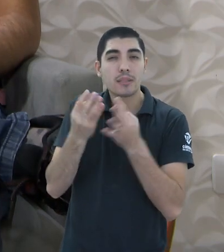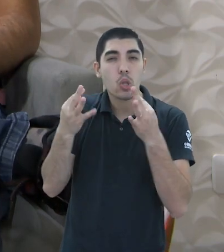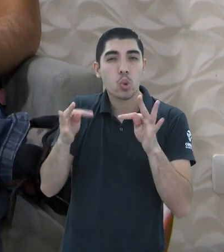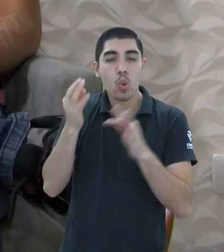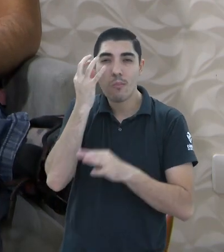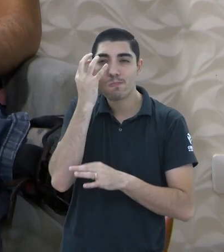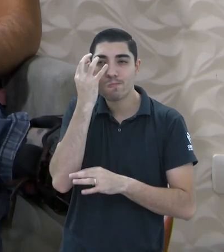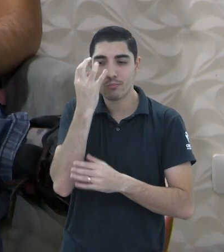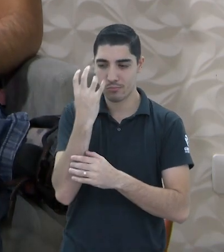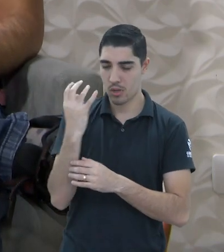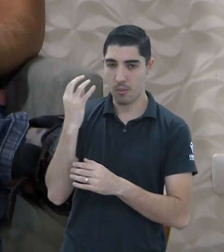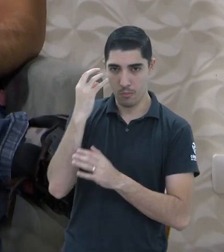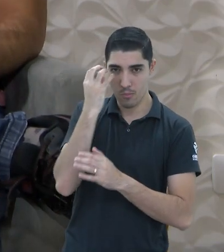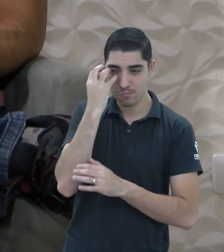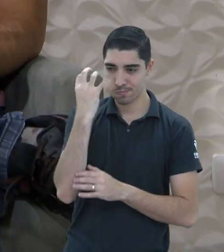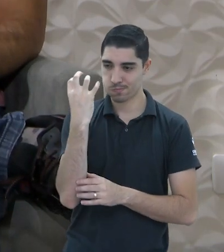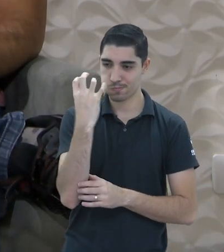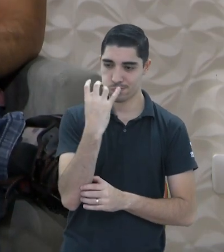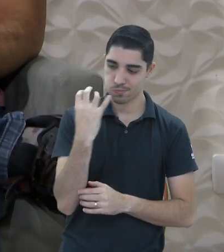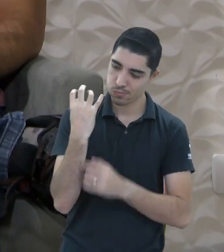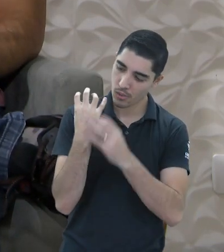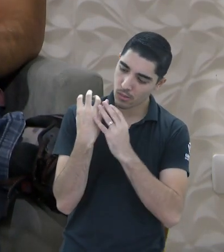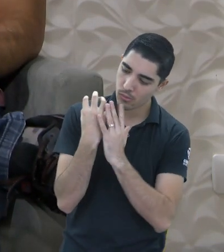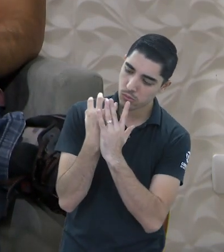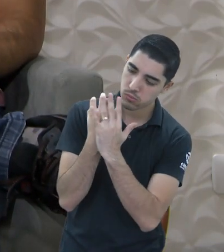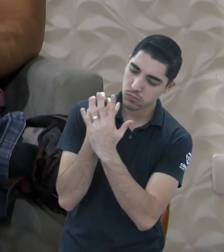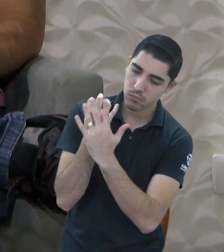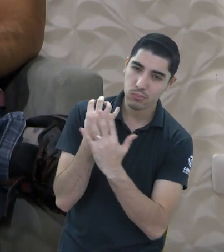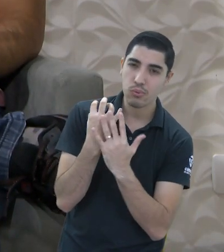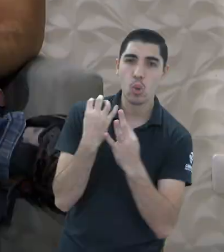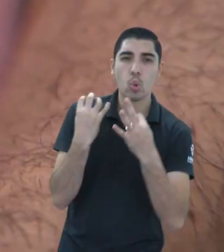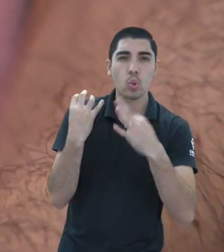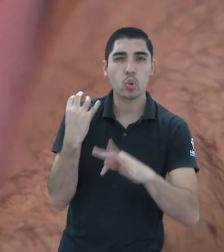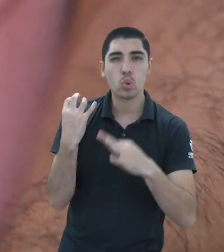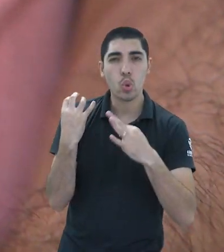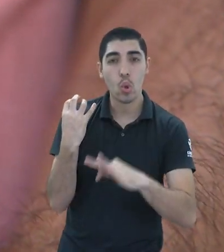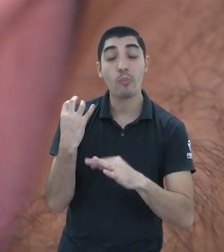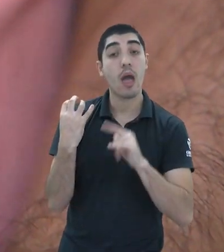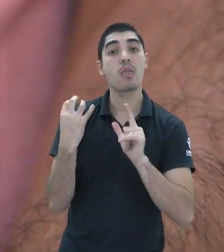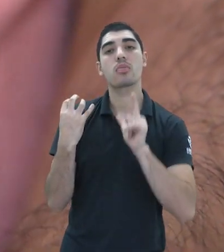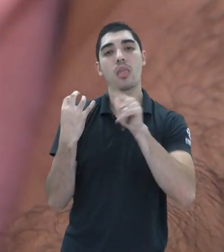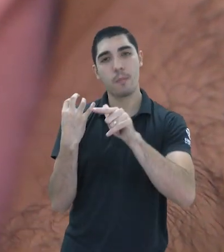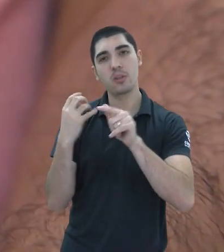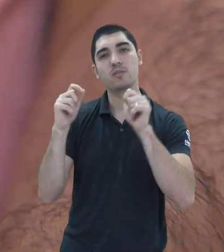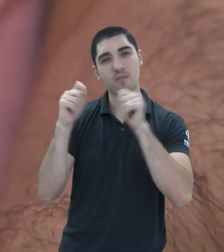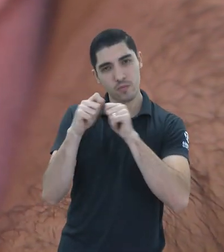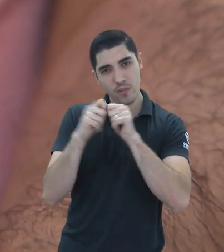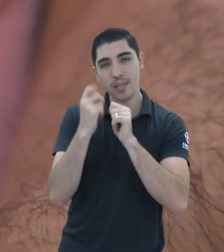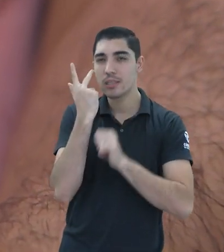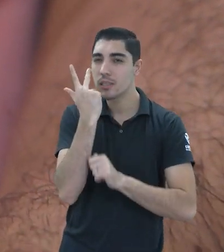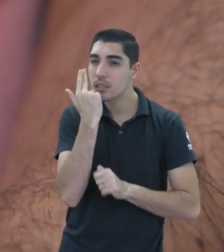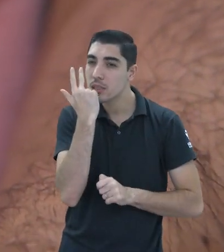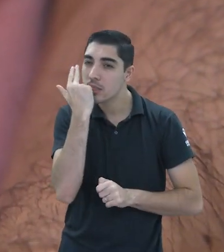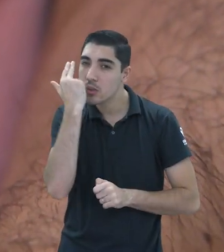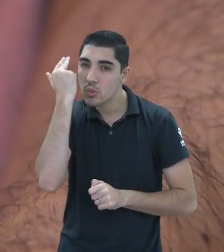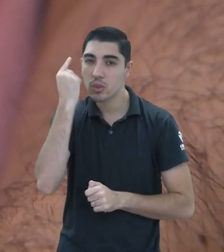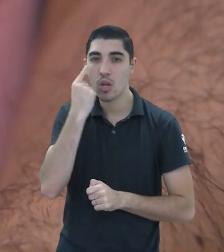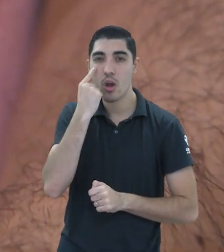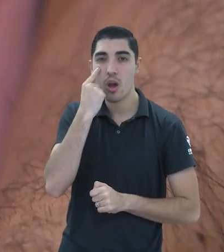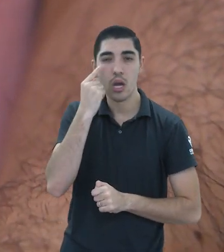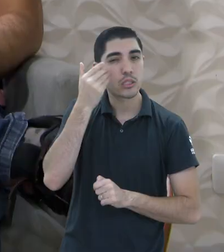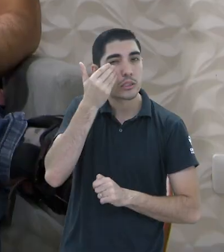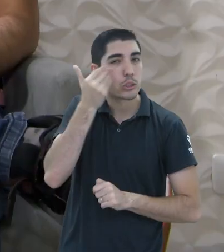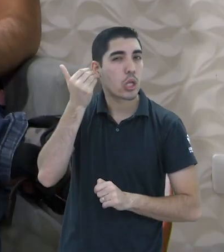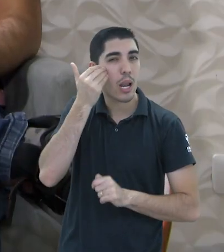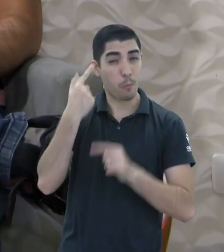machucados, úlcera no globo ocular. Então, mais recentemente, ela fez uma cirurgia no olho direito para remover esse excesso de pele